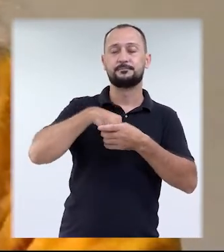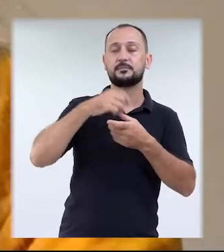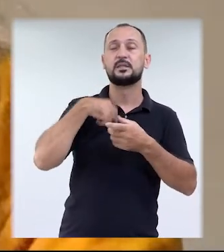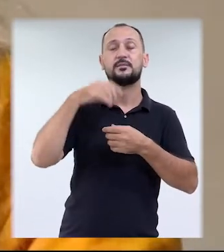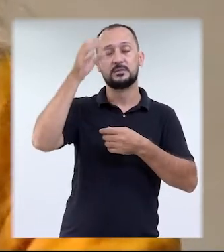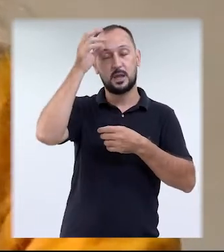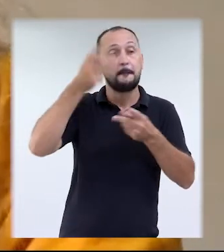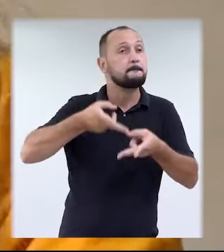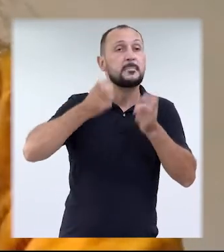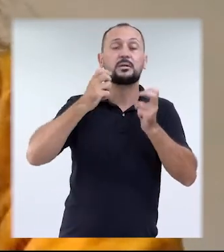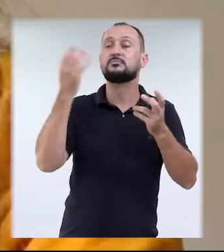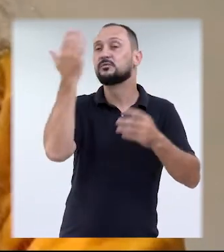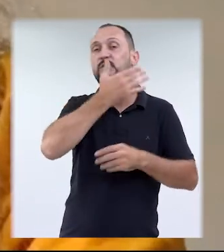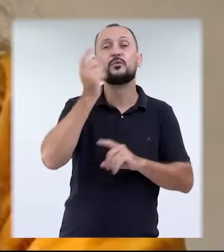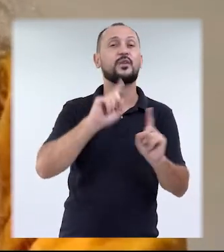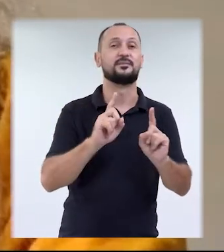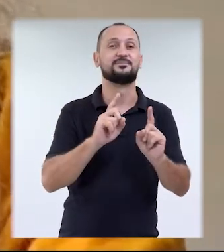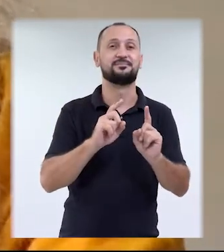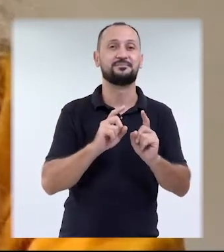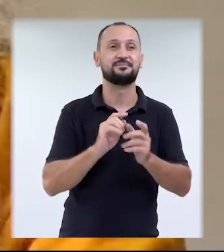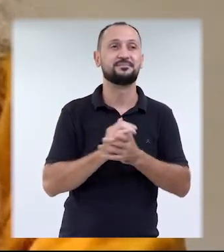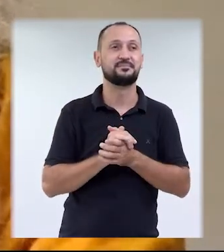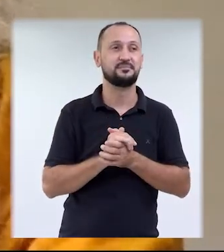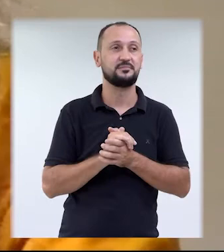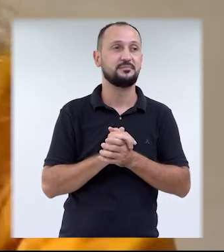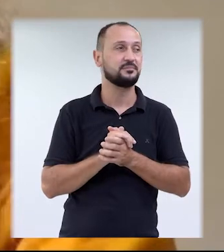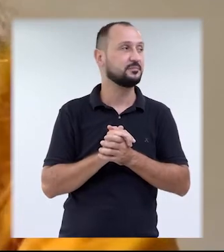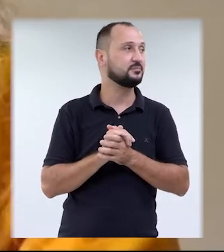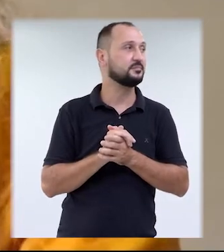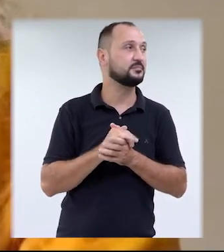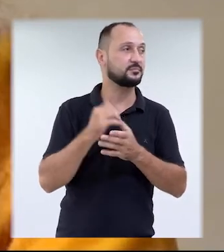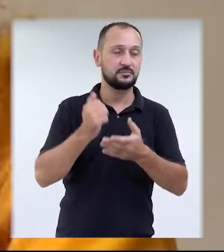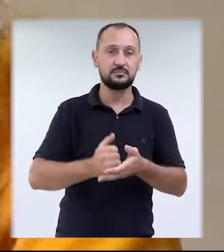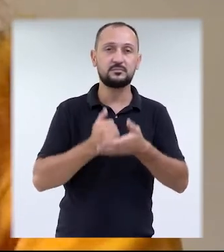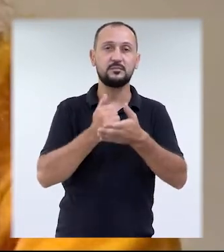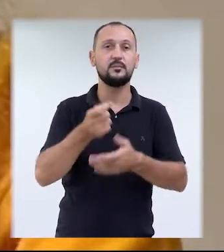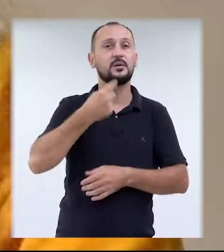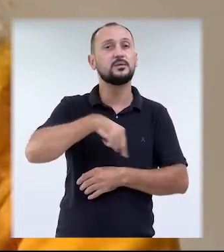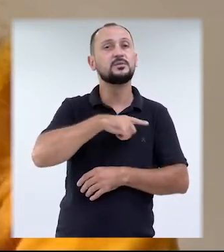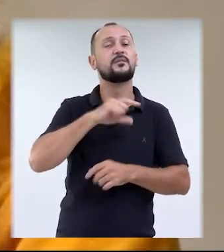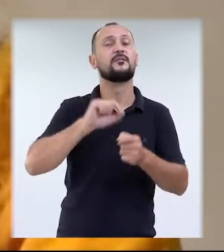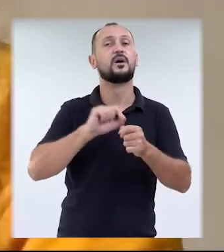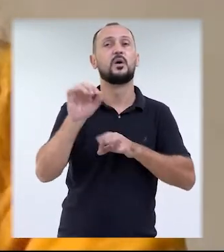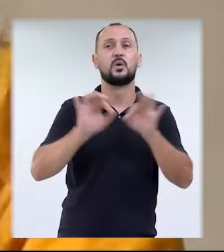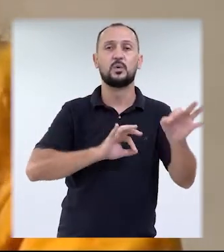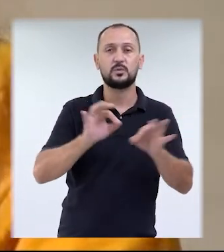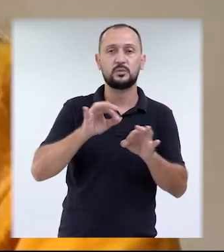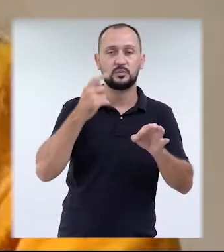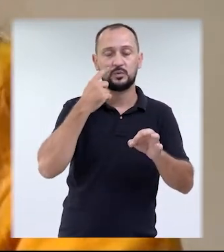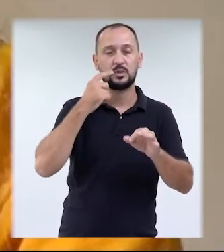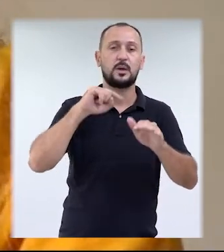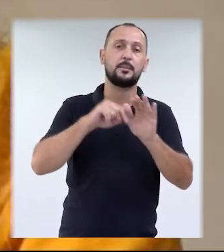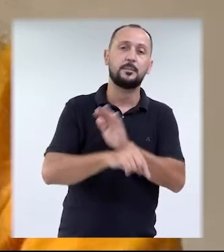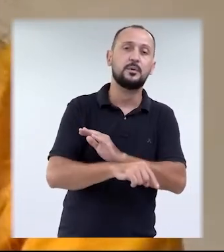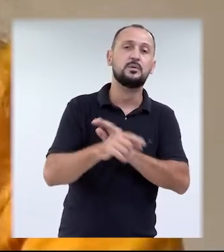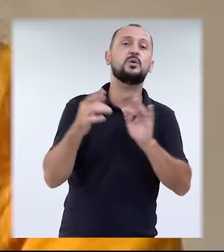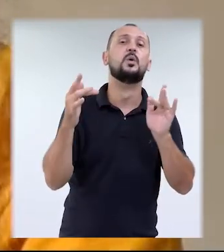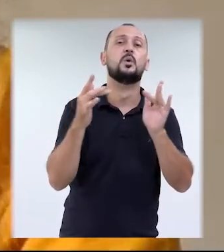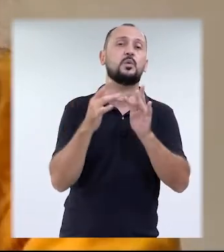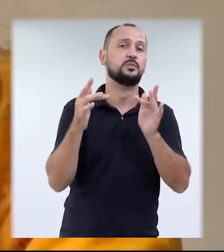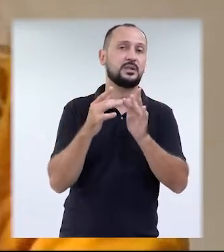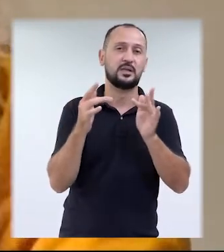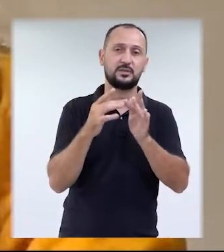do inconsciente e ela propicia para que a gente faça esse mergulho,